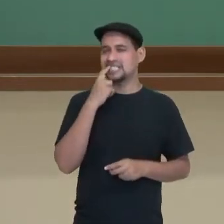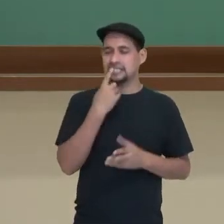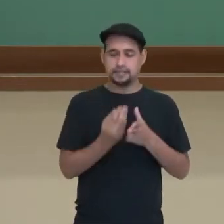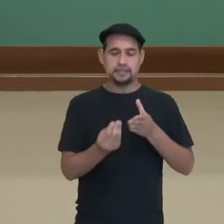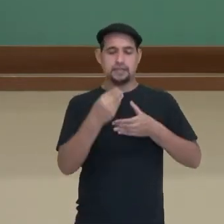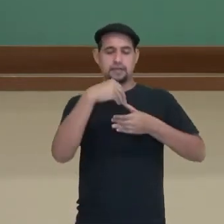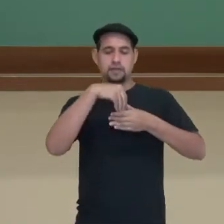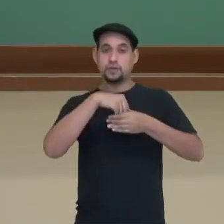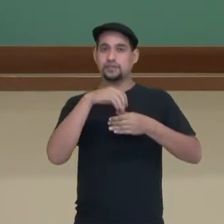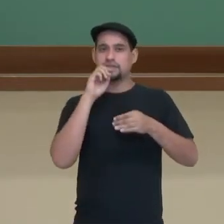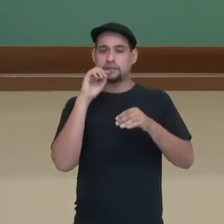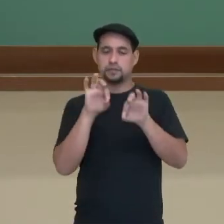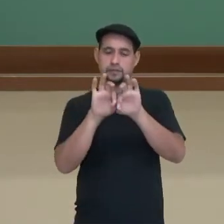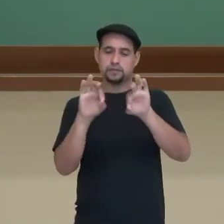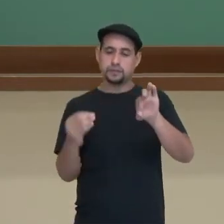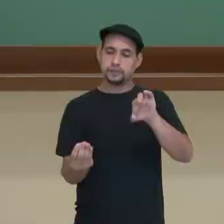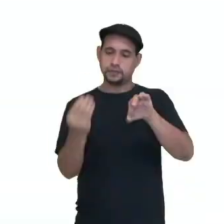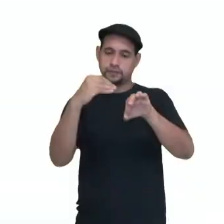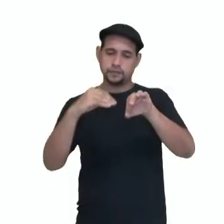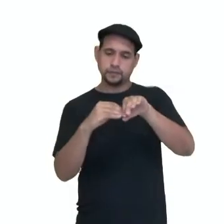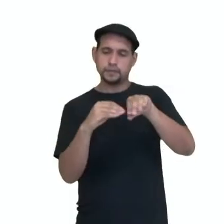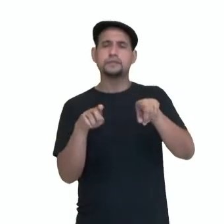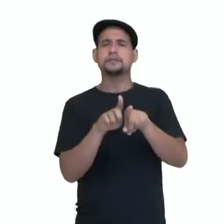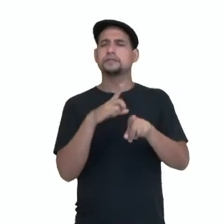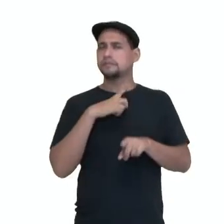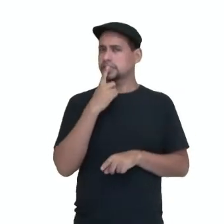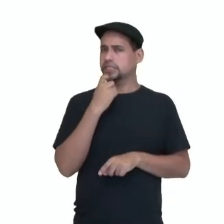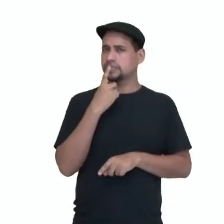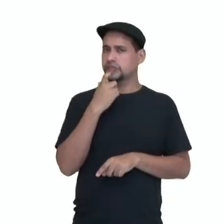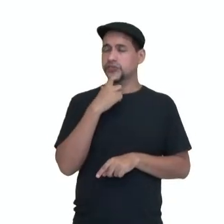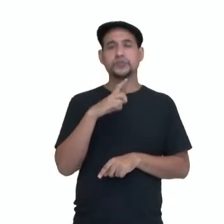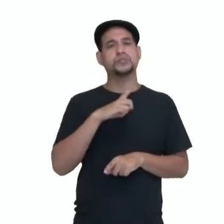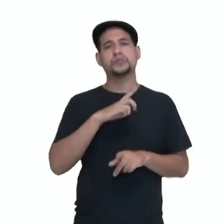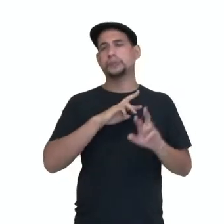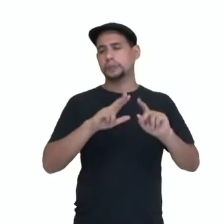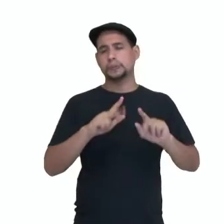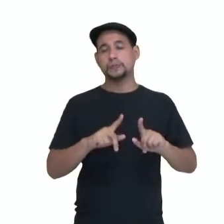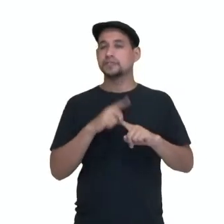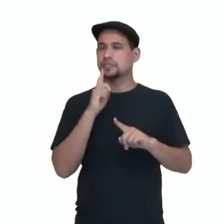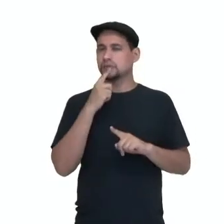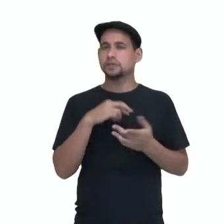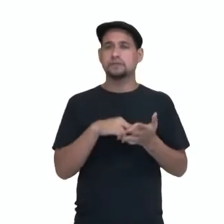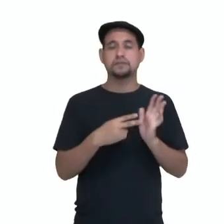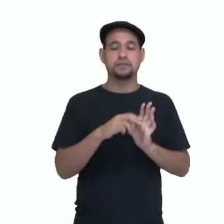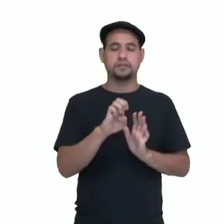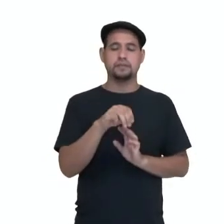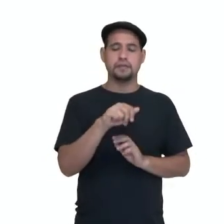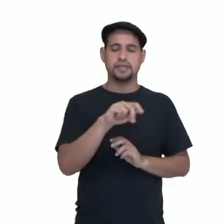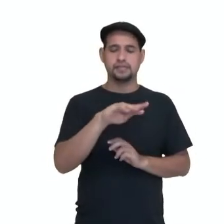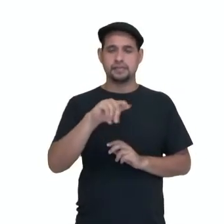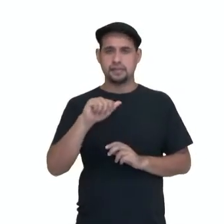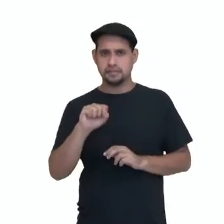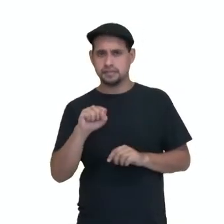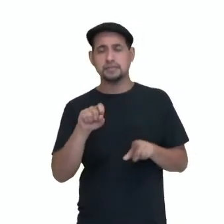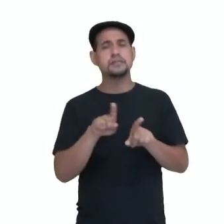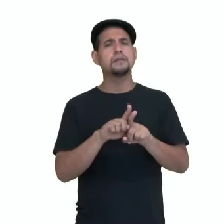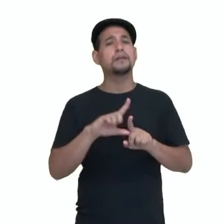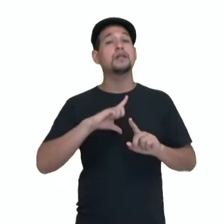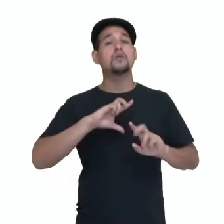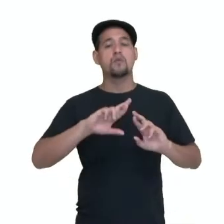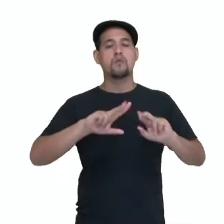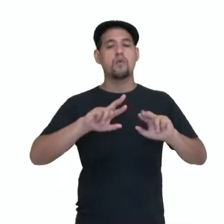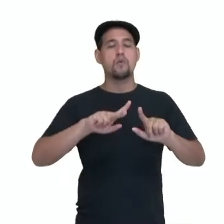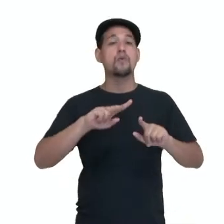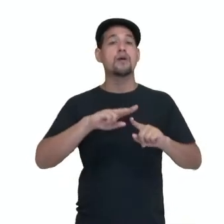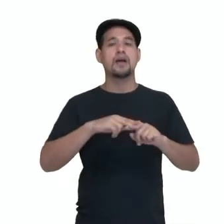o tecido que vai formar as células do sangue. Então forma os eritrócitos, que são as hemácias, e forma os leucócitos, que são